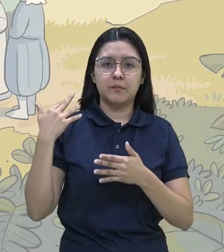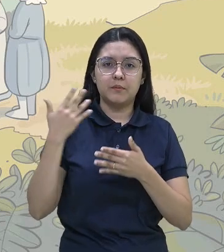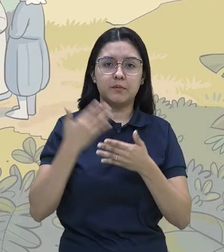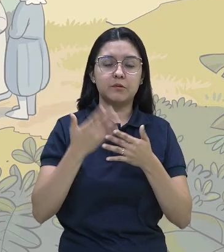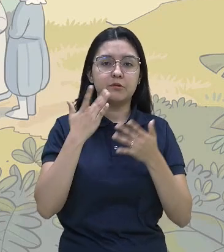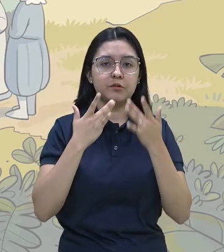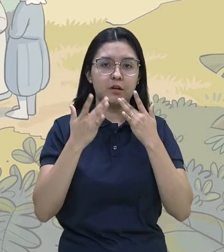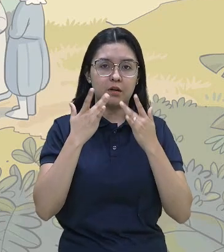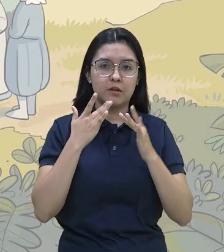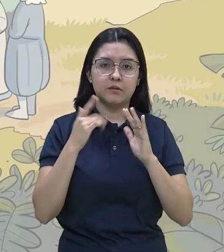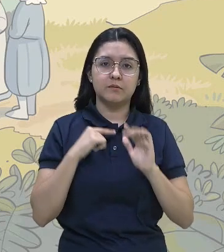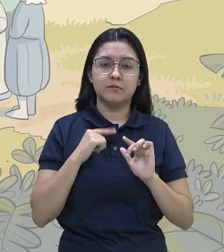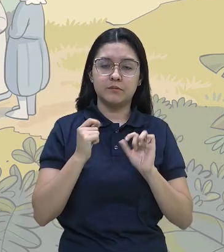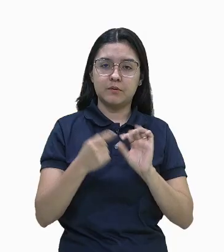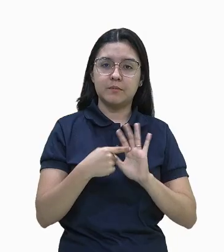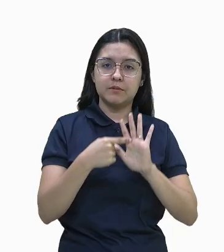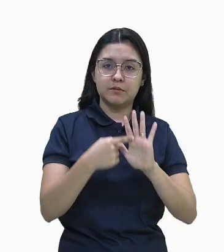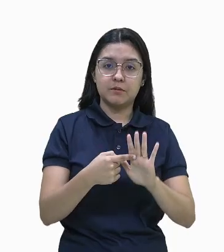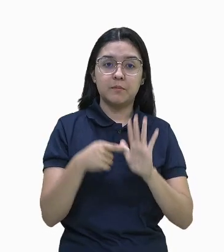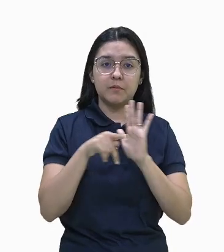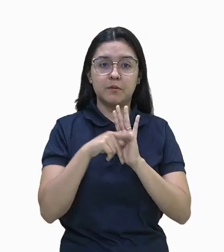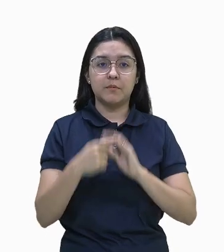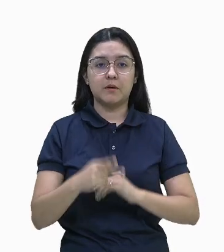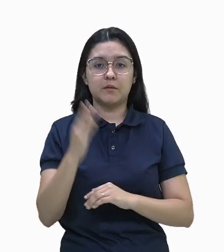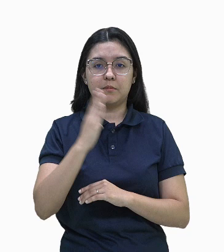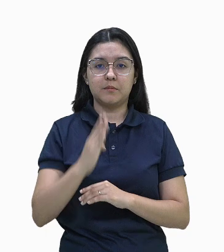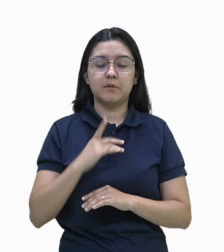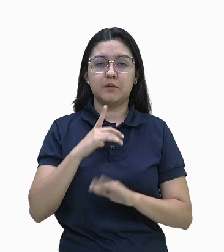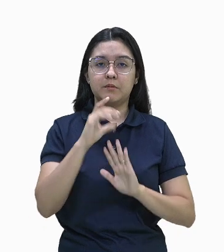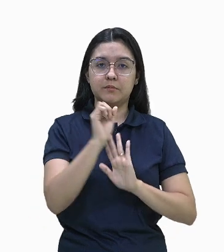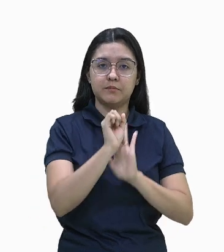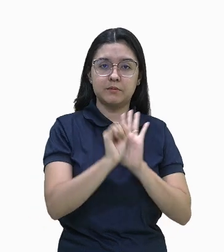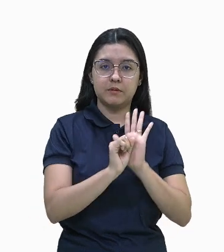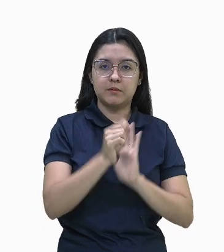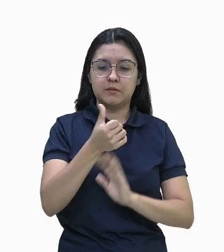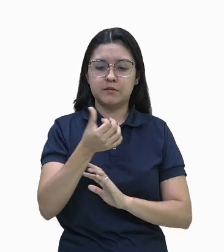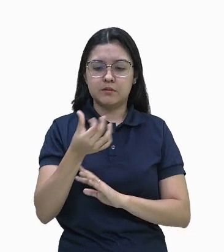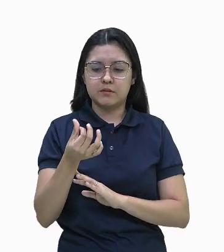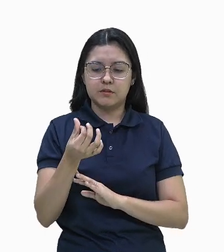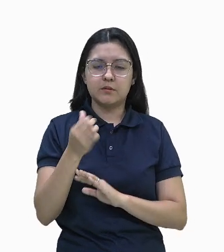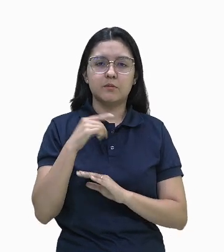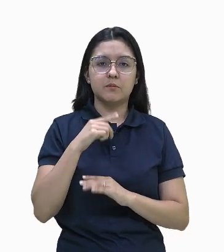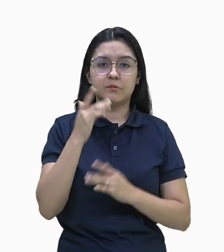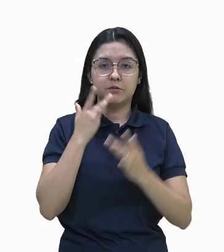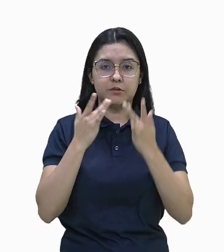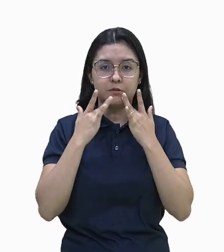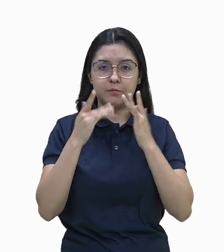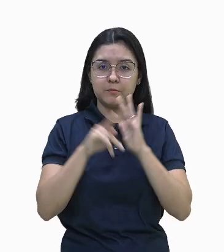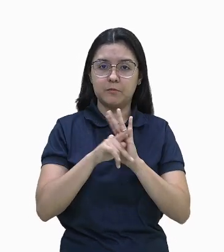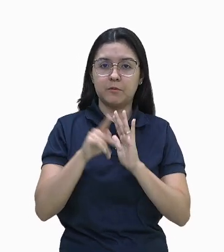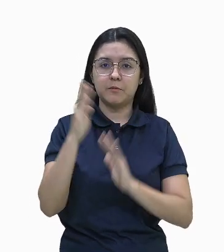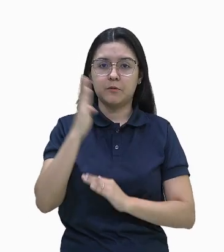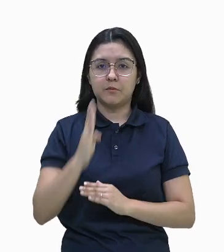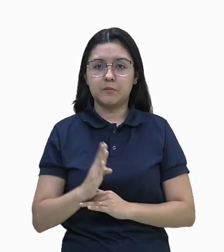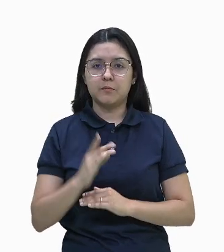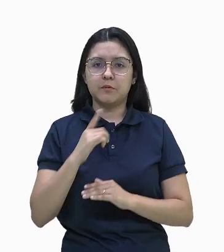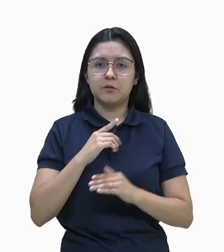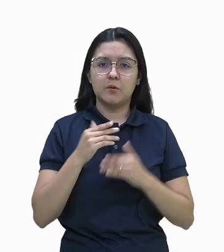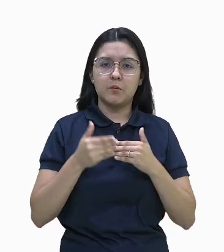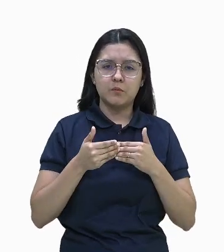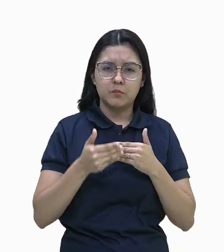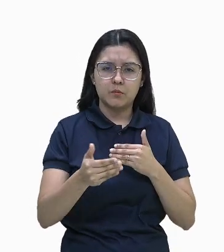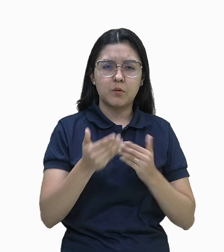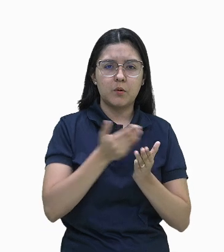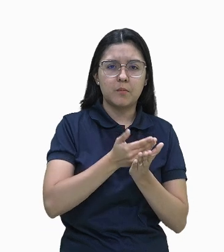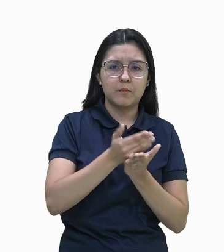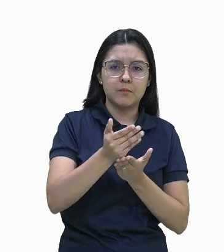ação cênica no Brasil. No século XVI, o teatro no Brasil deu seus primeiros passos